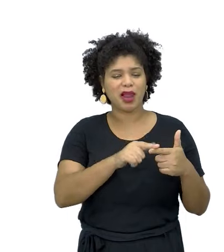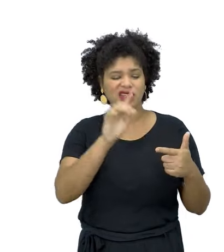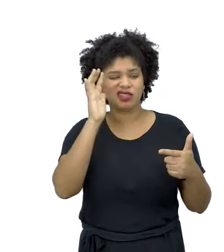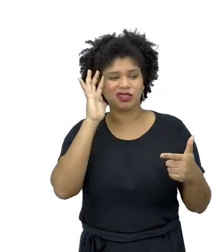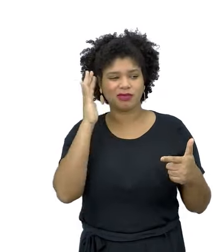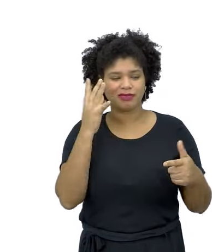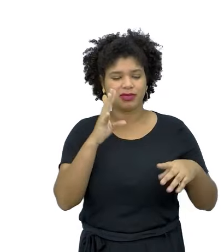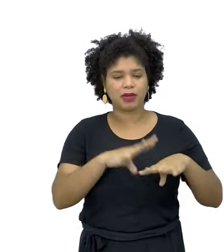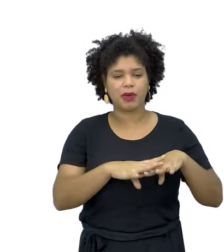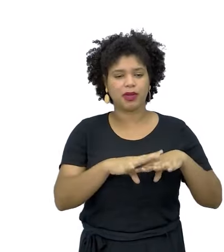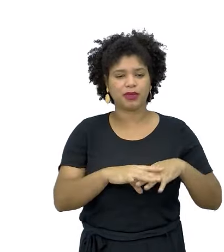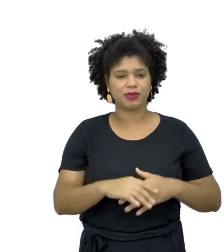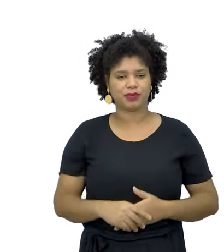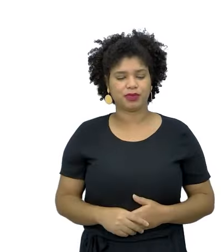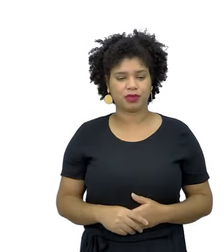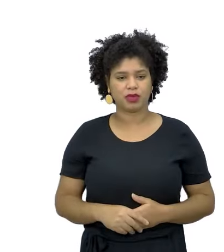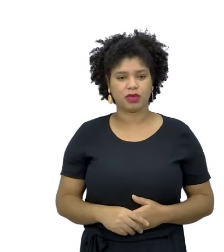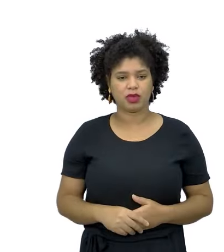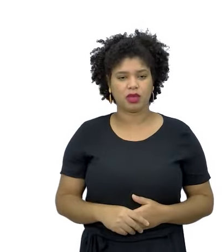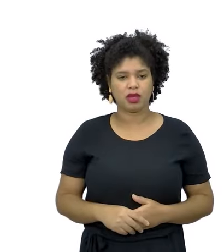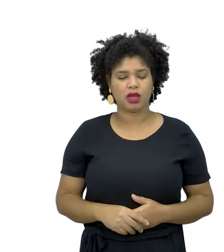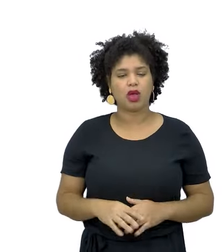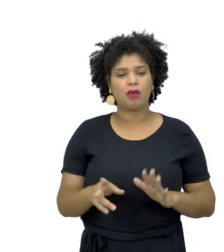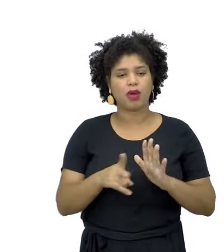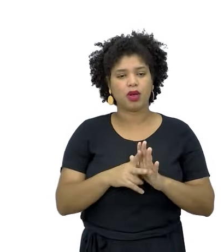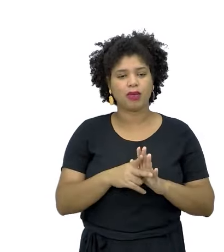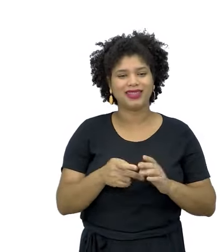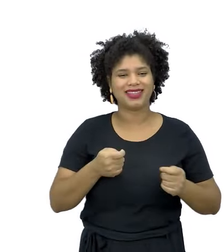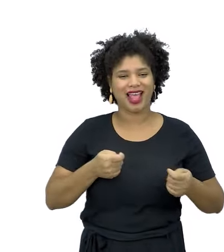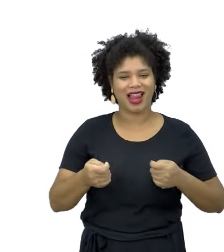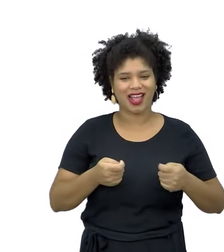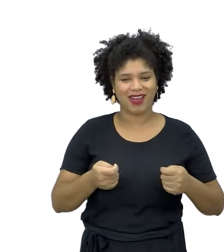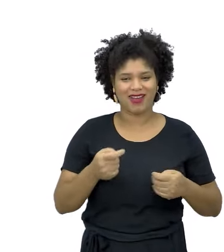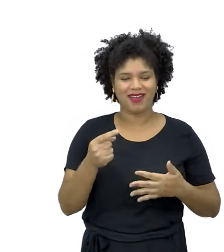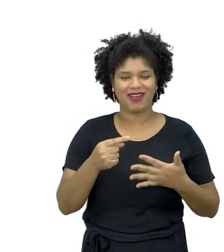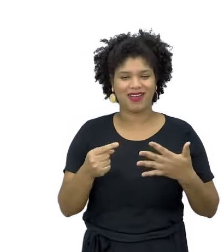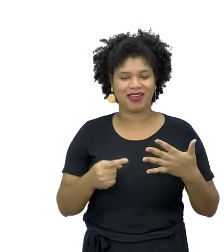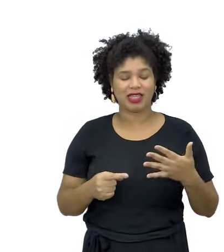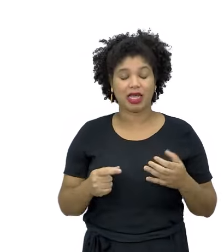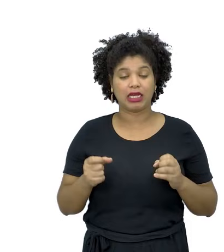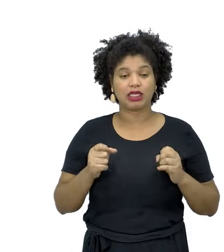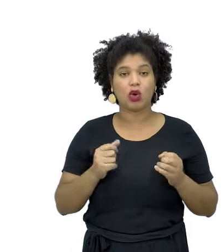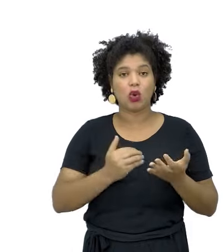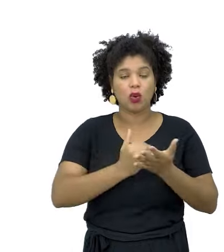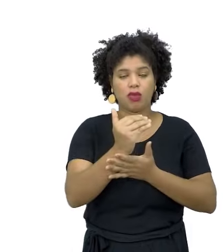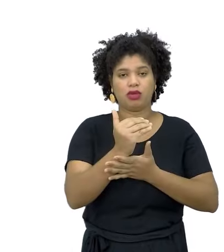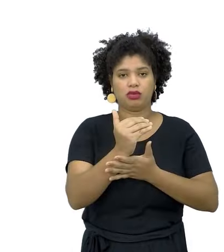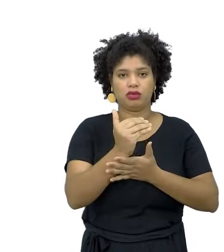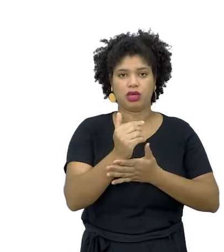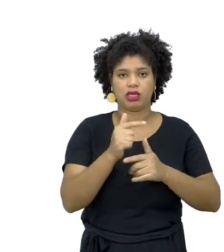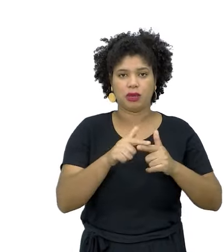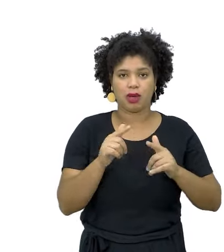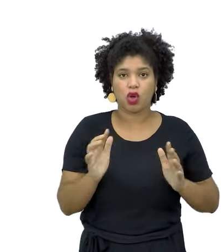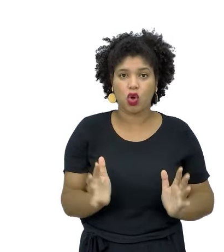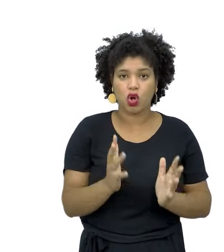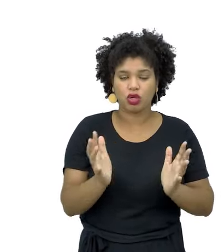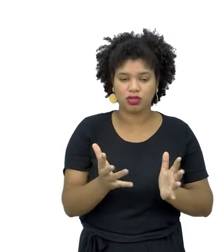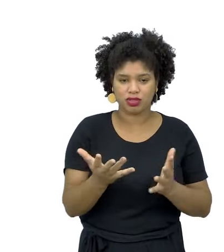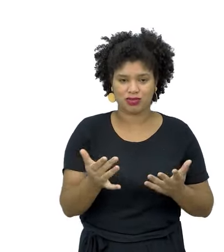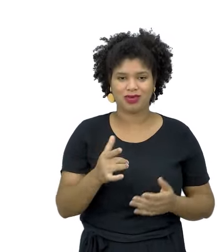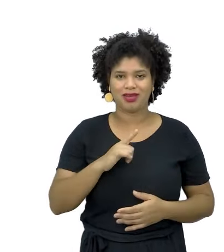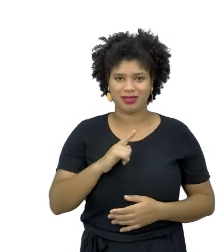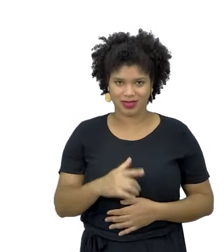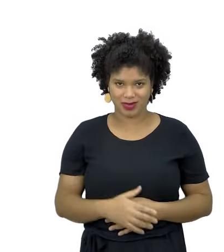dúvidas, né, com o enunciado, deve-se iniciar o trabalho aí cooperativo e